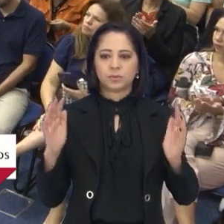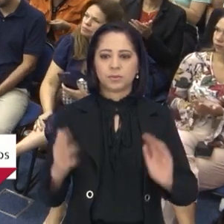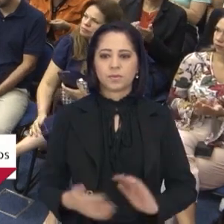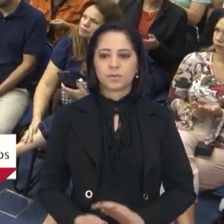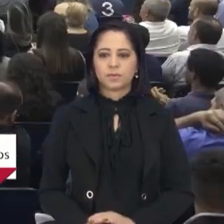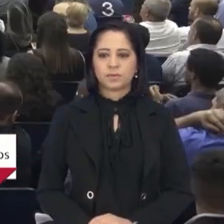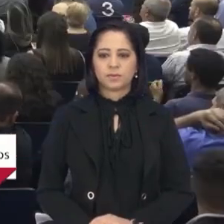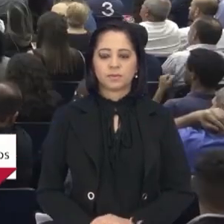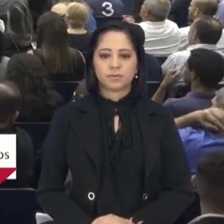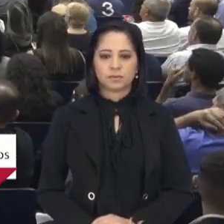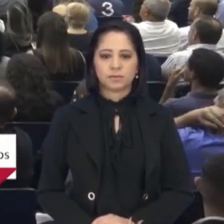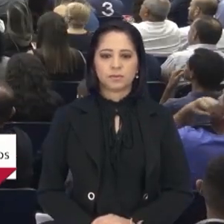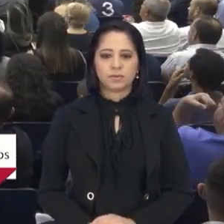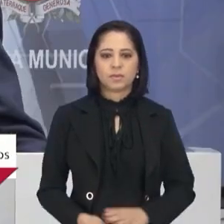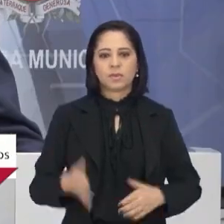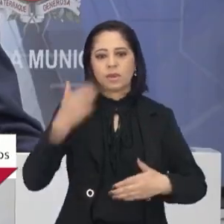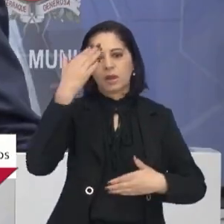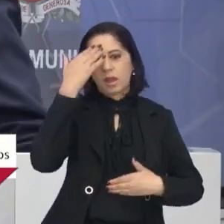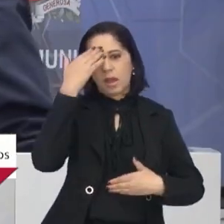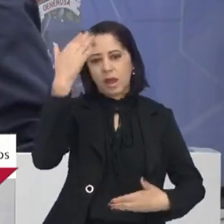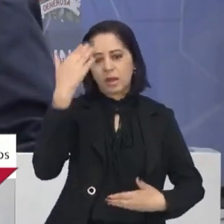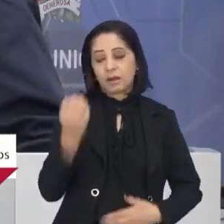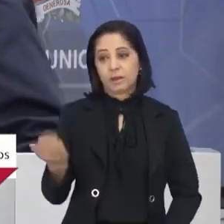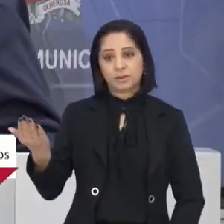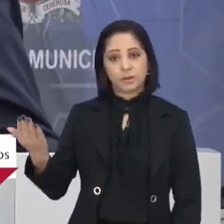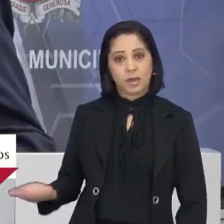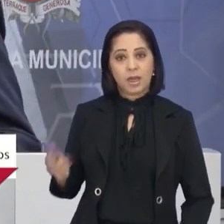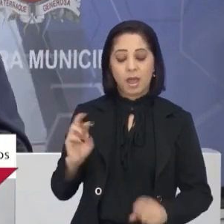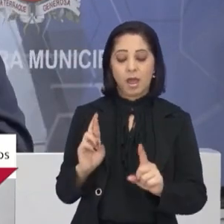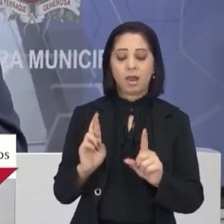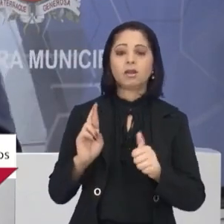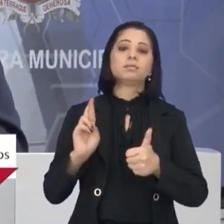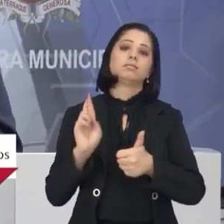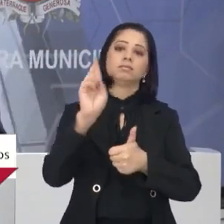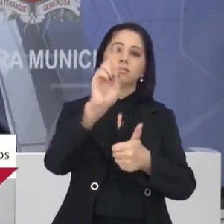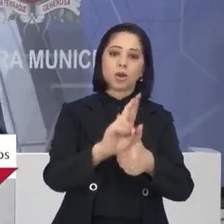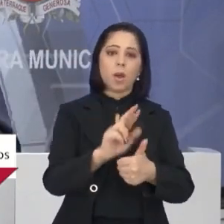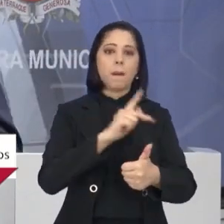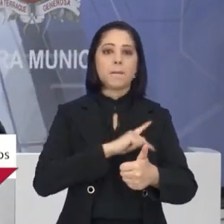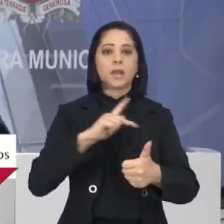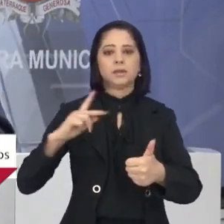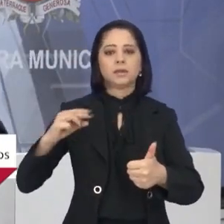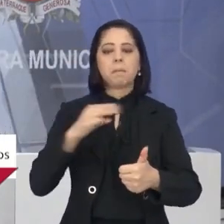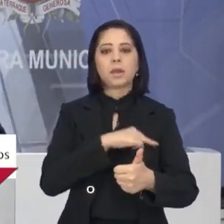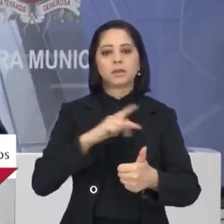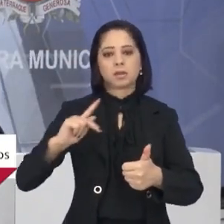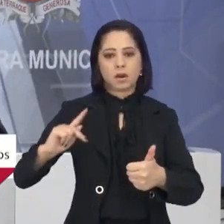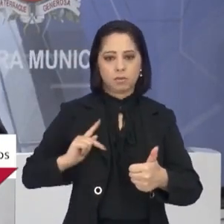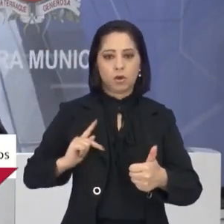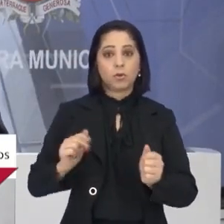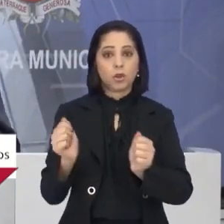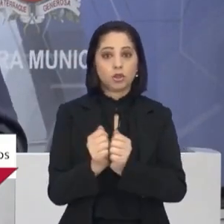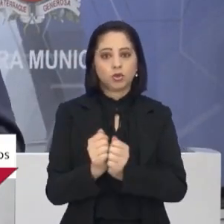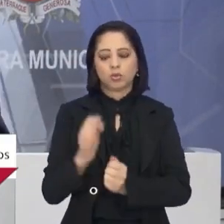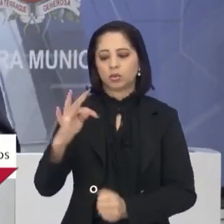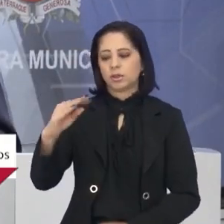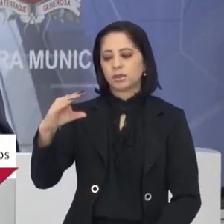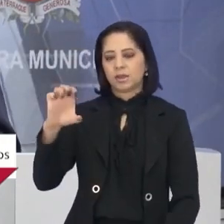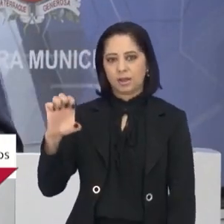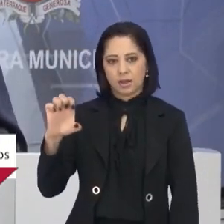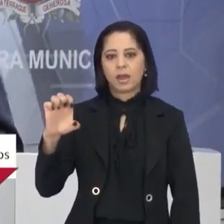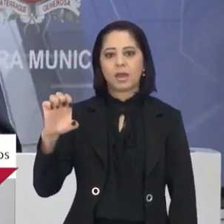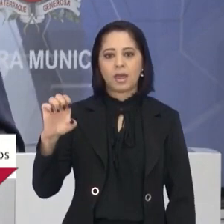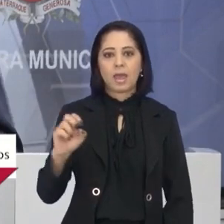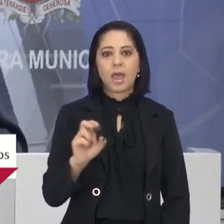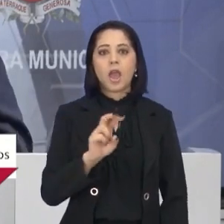obrigada agradecemos as palavras da procuradora geral do Ministério Público de contas junto ao Tribunal de Contas do Estado de São